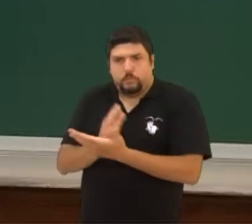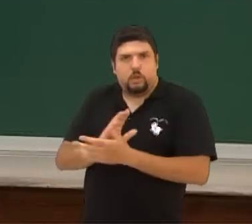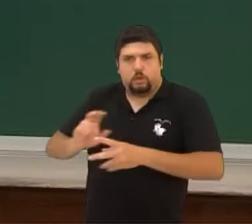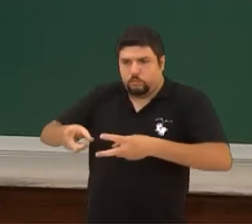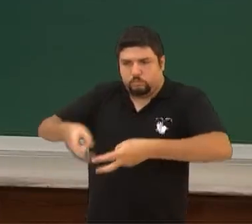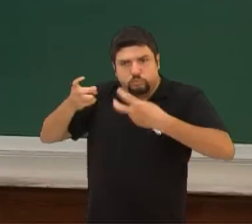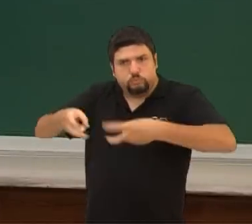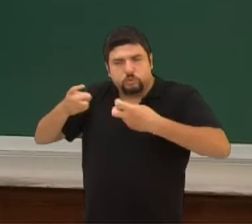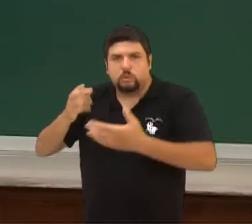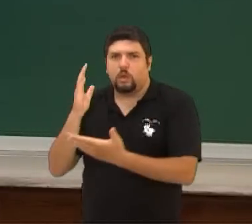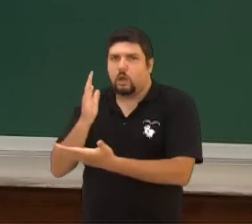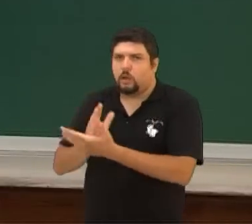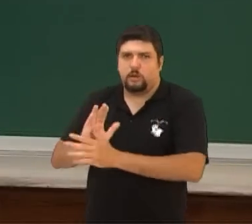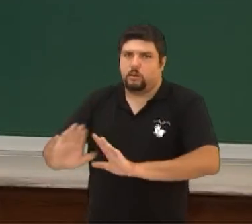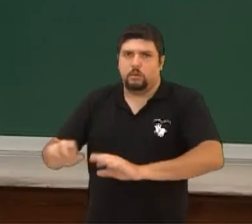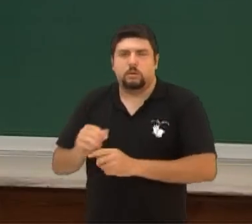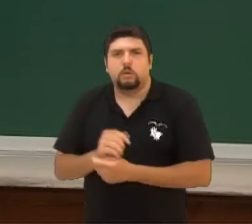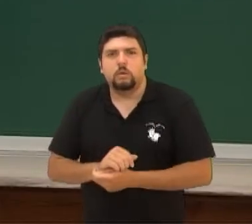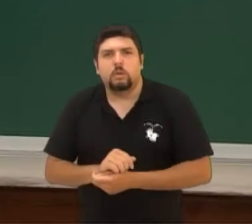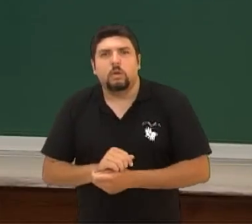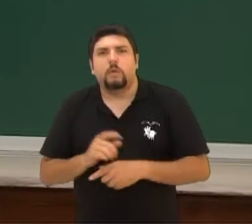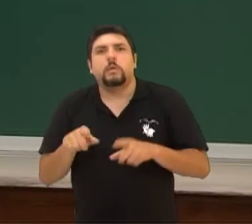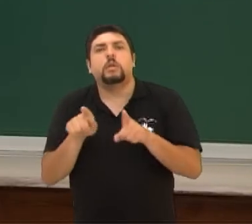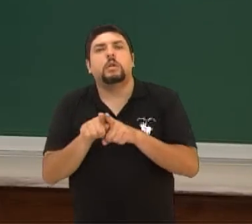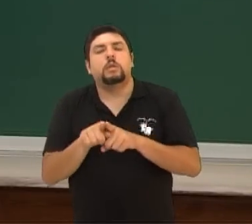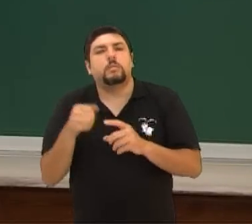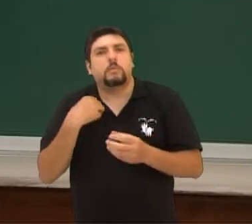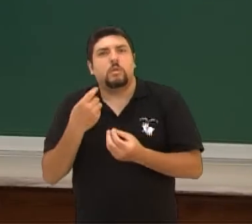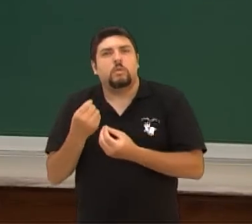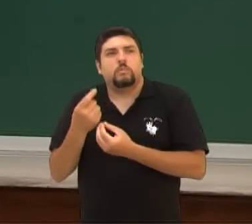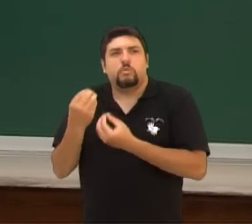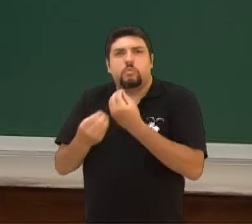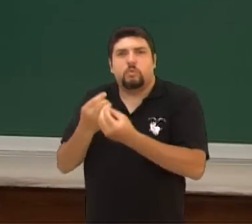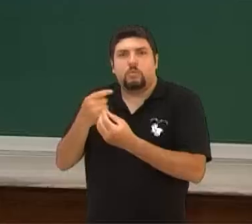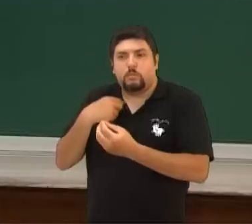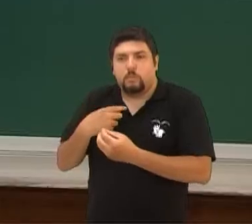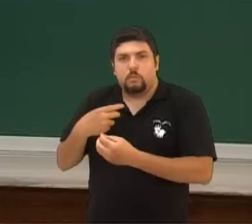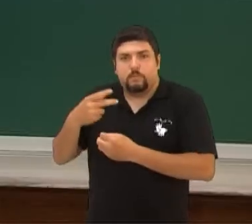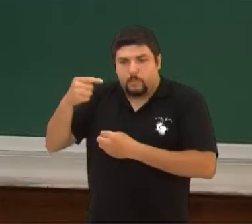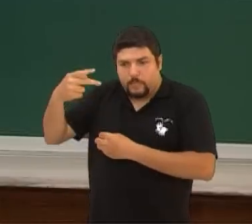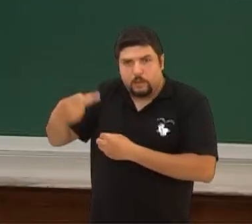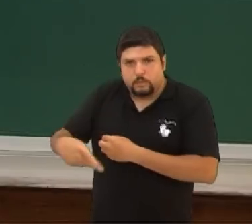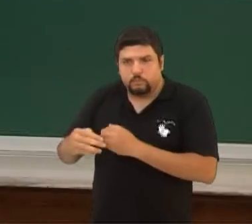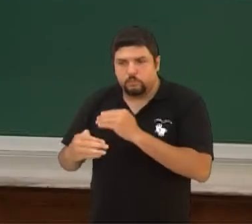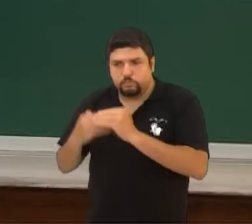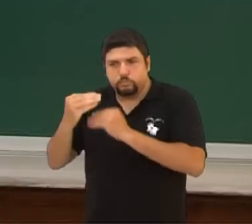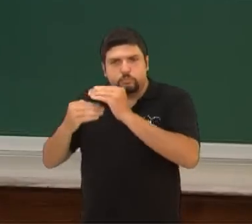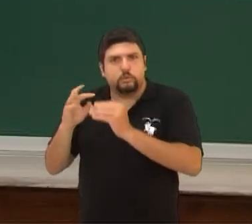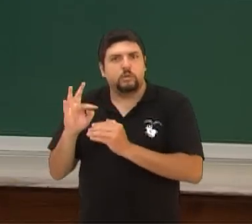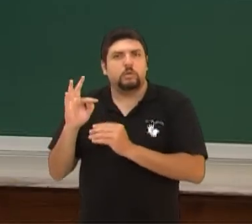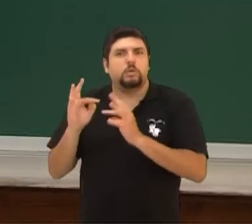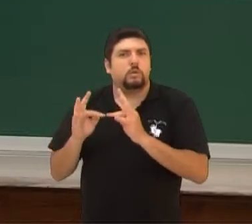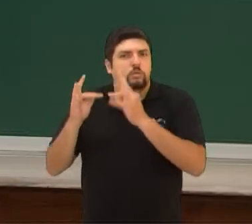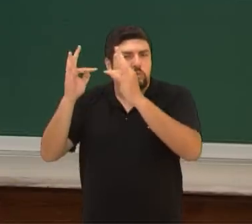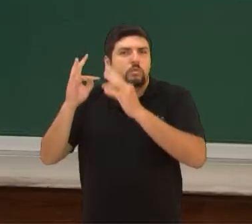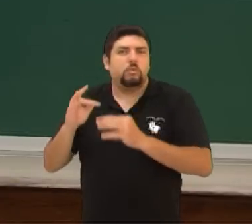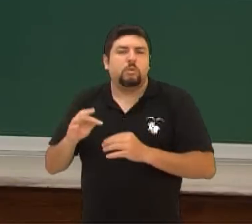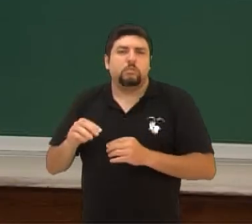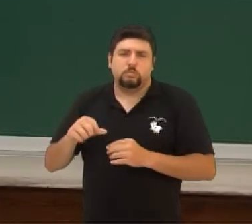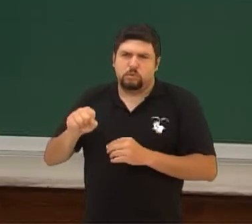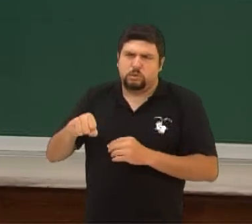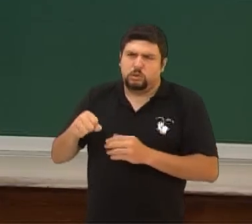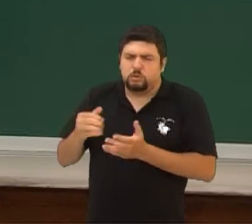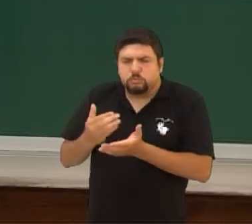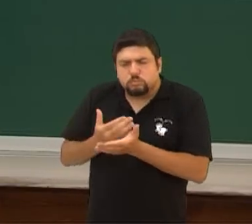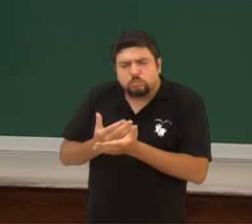era no passado recente. Estão, lógico, tendo um desenvolvimento tecnológico, sim, não a passos largos, mas estão no